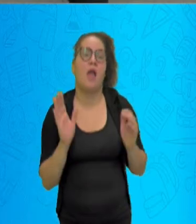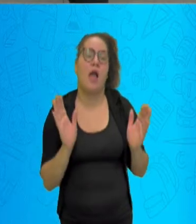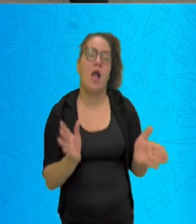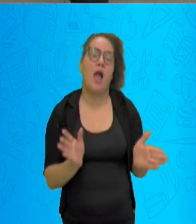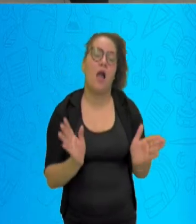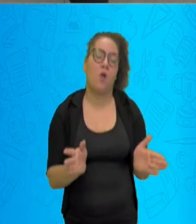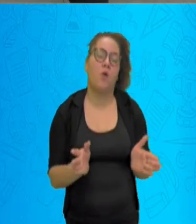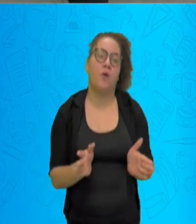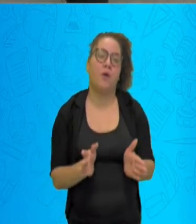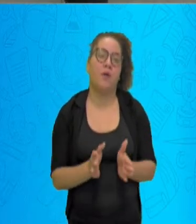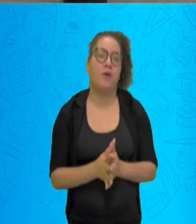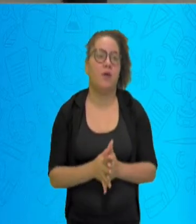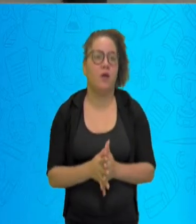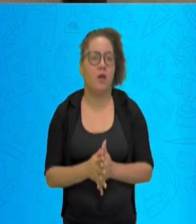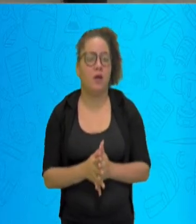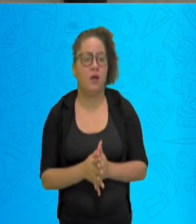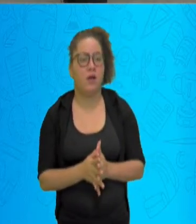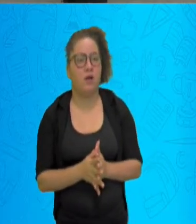vou começar aqui.